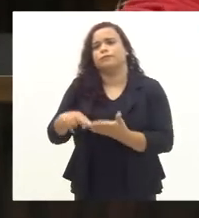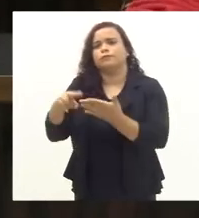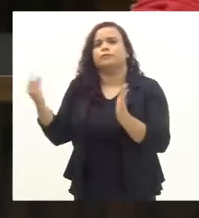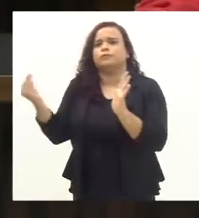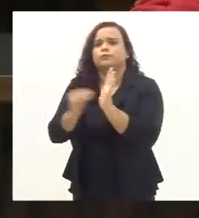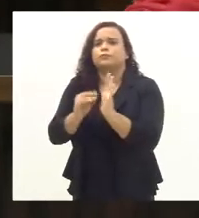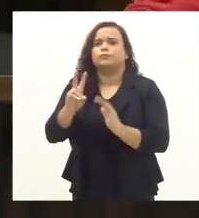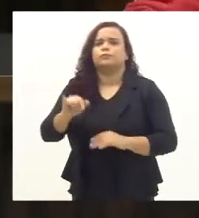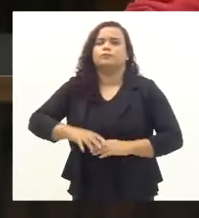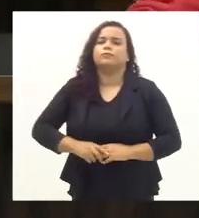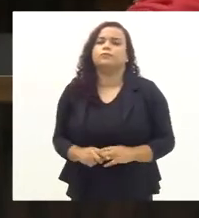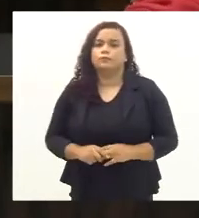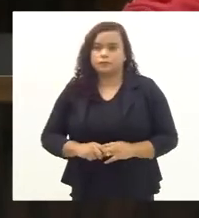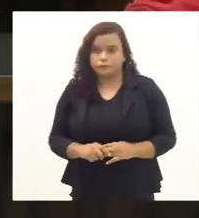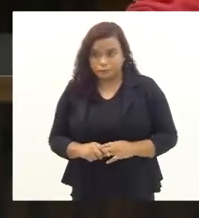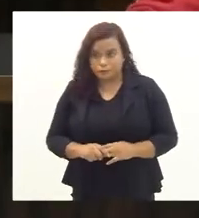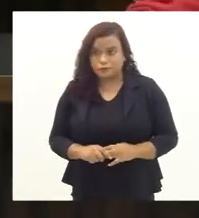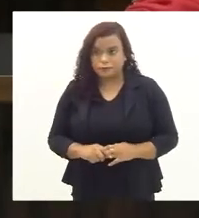publicação